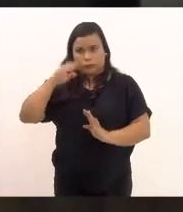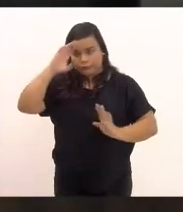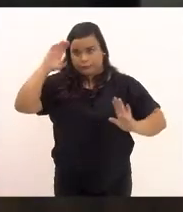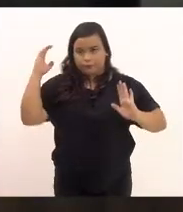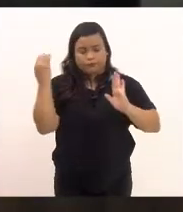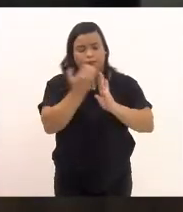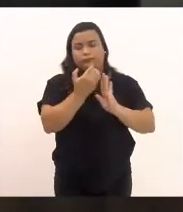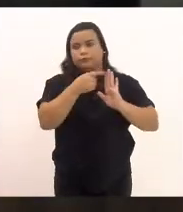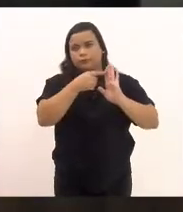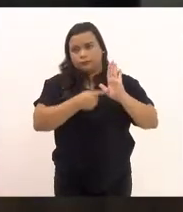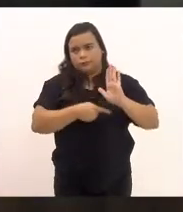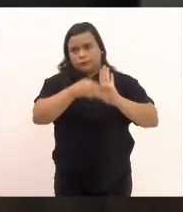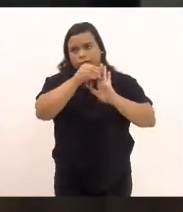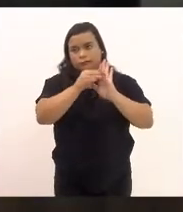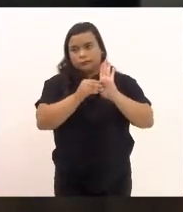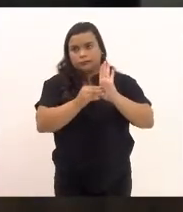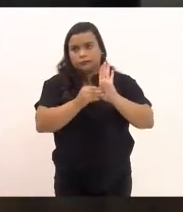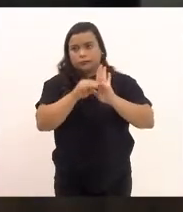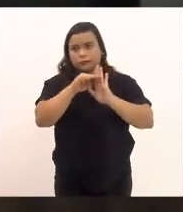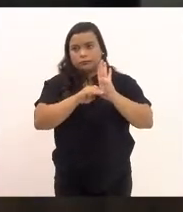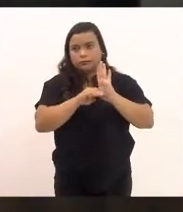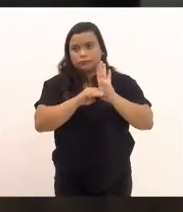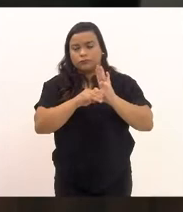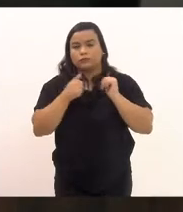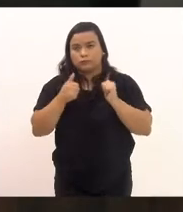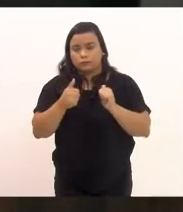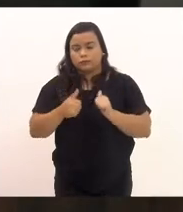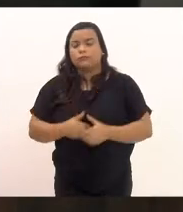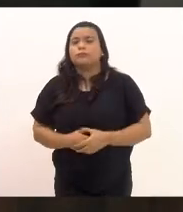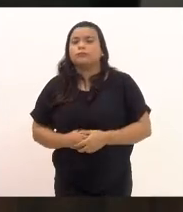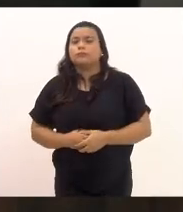me guiando aqui pela pauta.